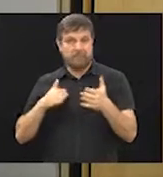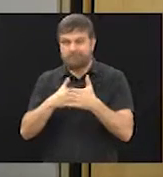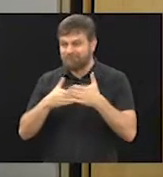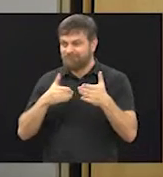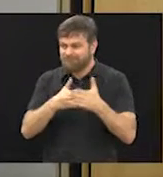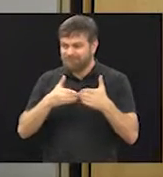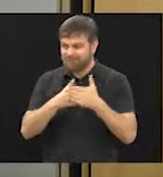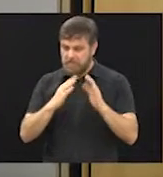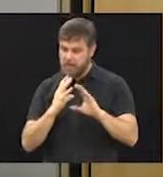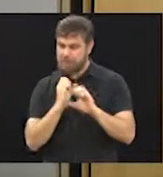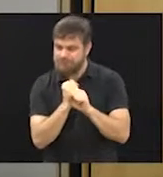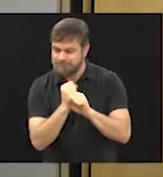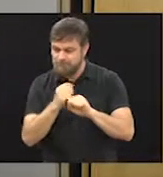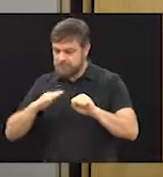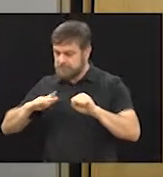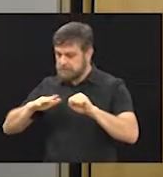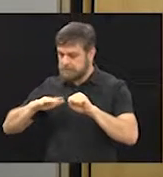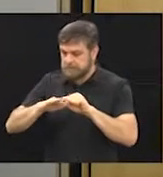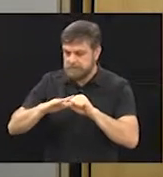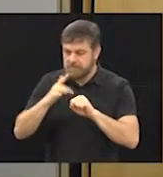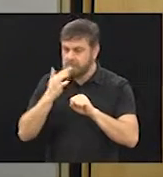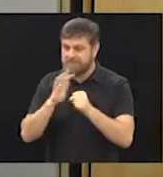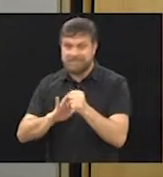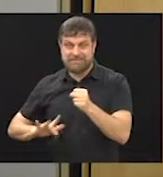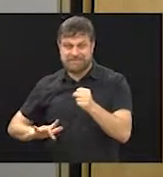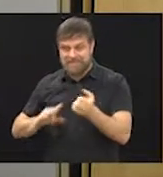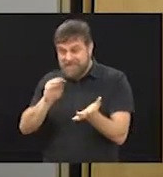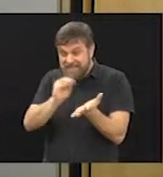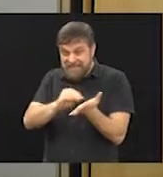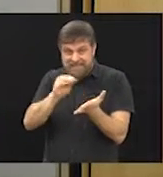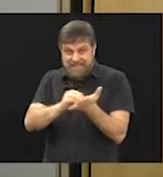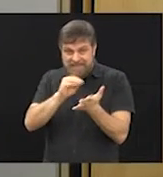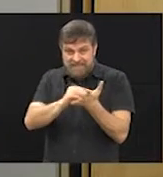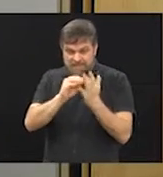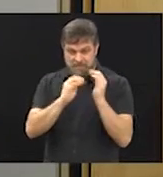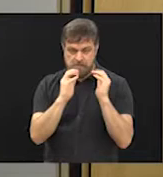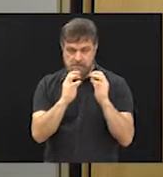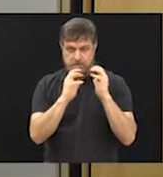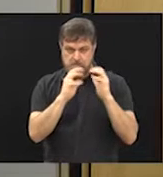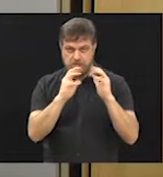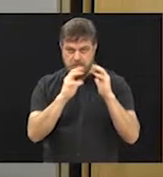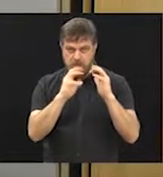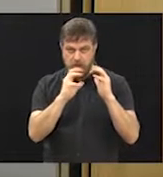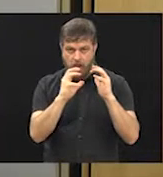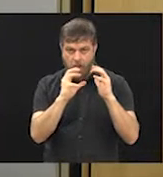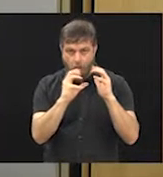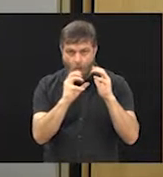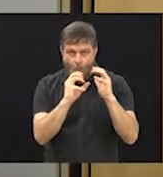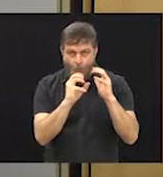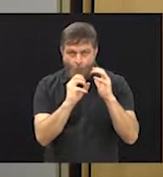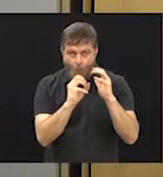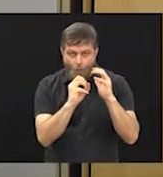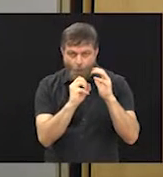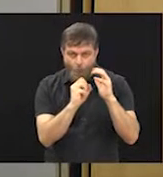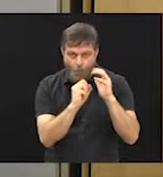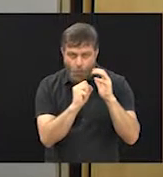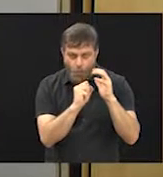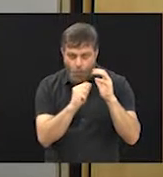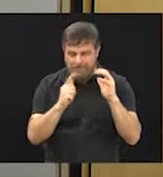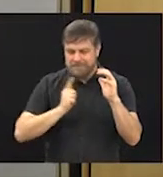sanguíneo. Então, aquela área em que o sangue não chega, ela é afetada, levando